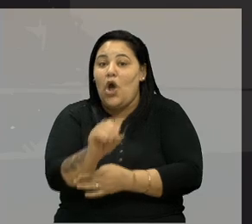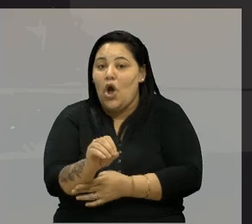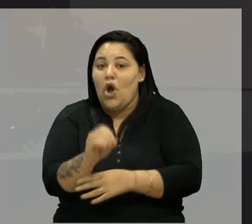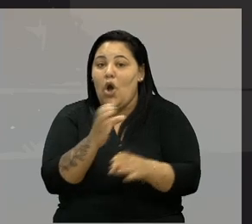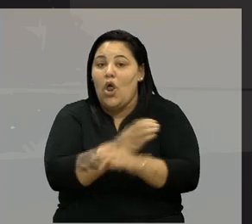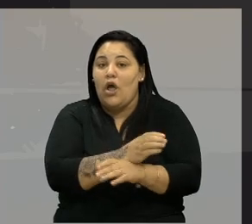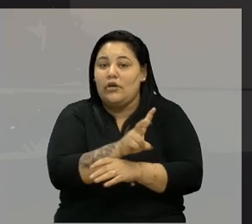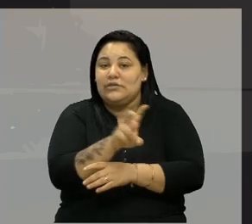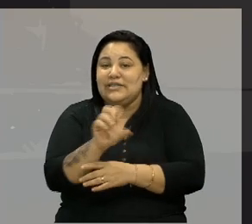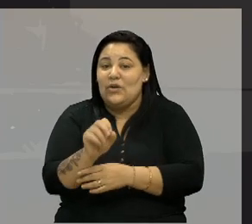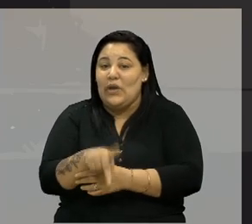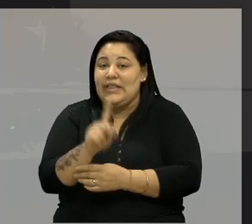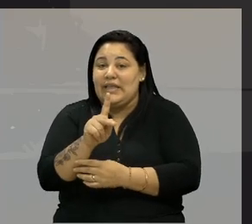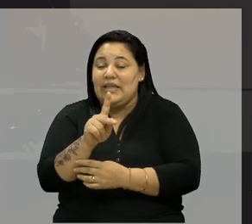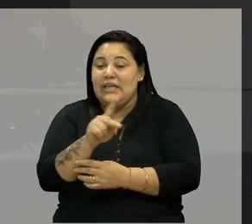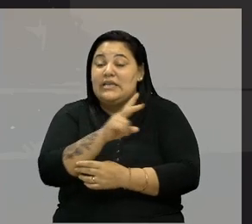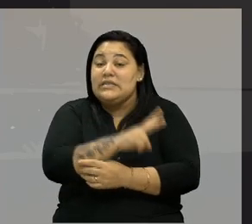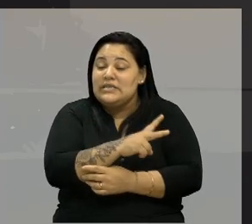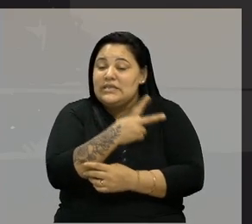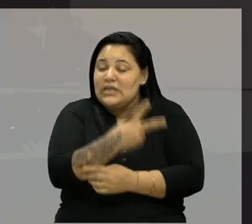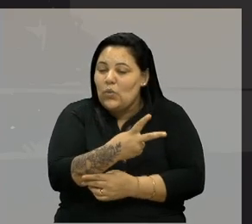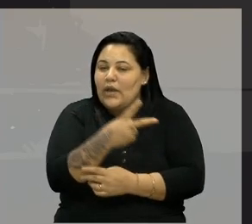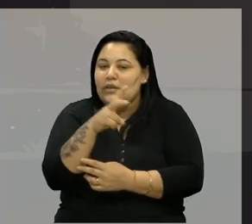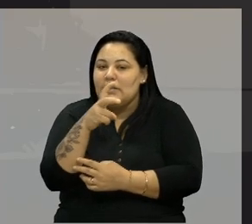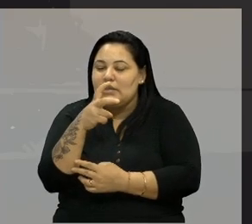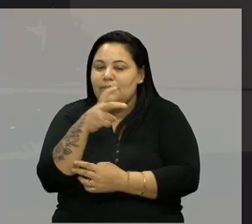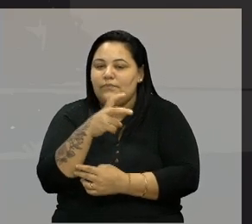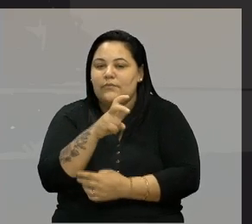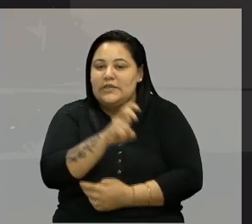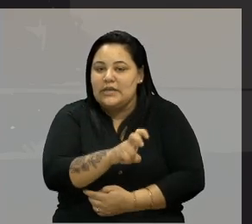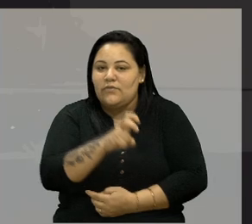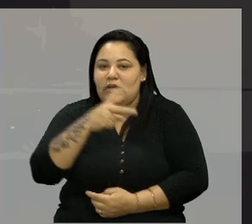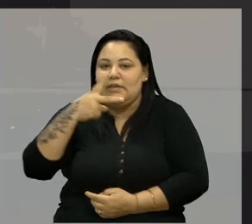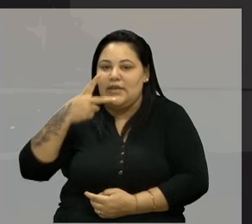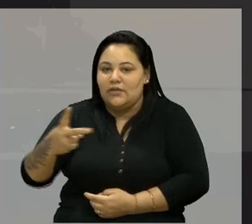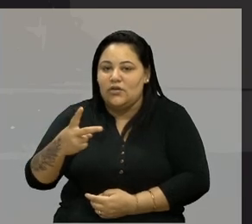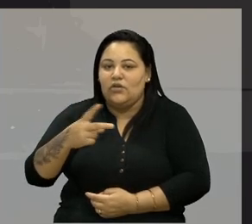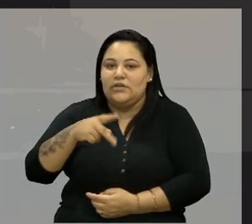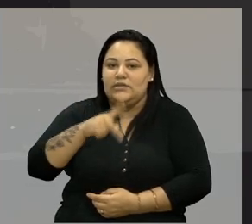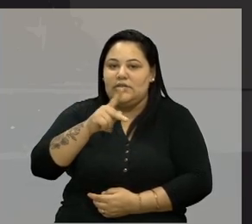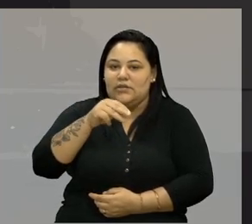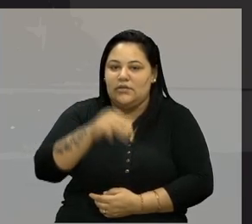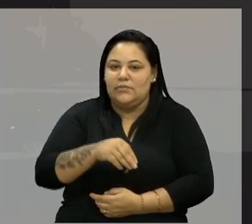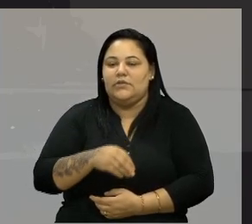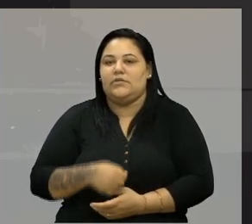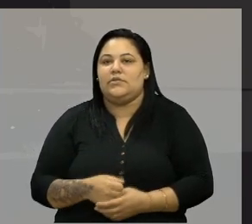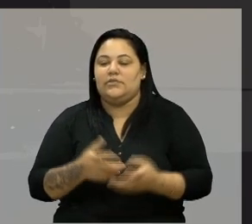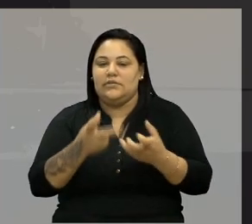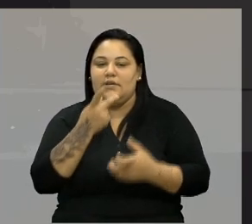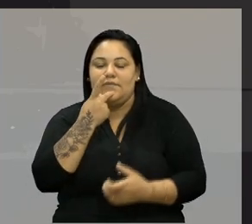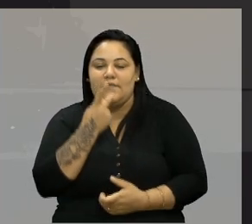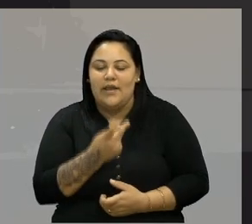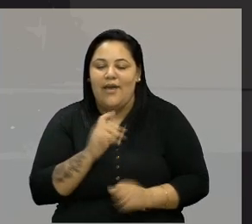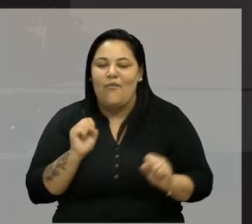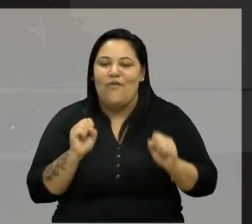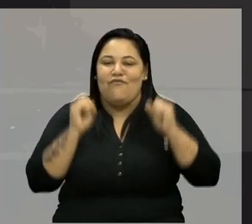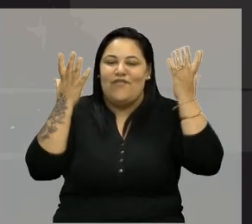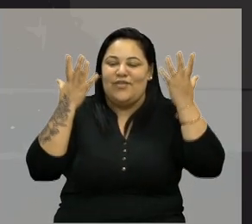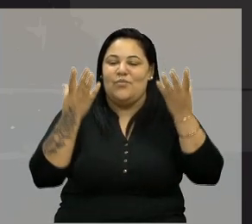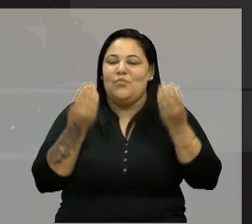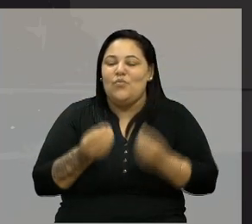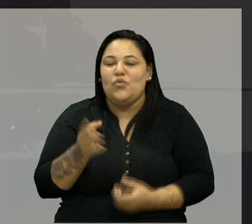de 52 km né então salientar que foi um evento muito